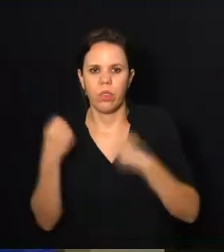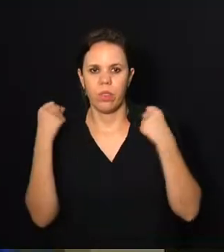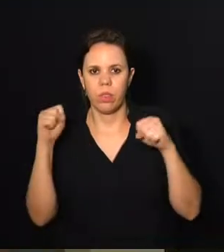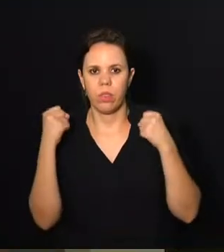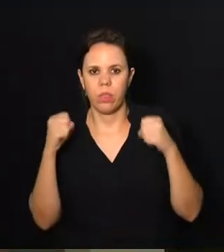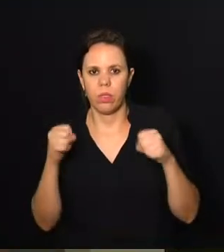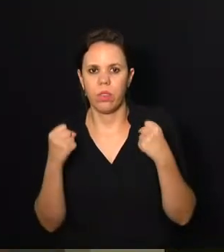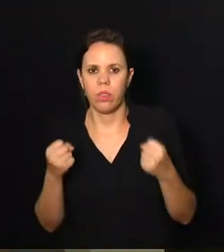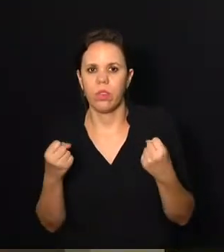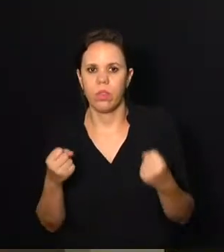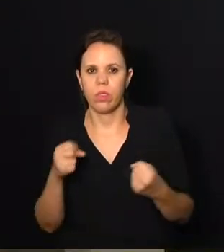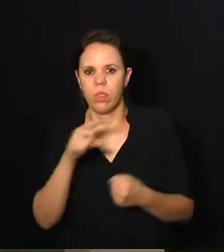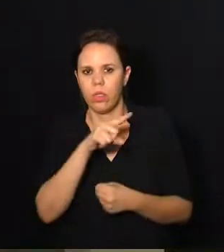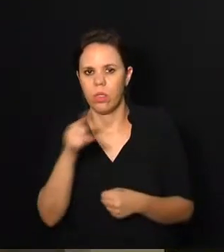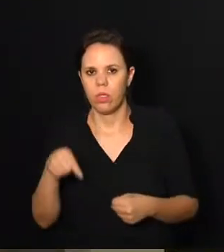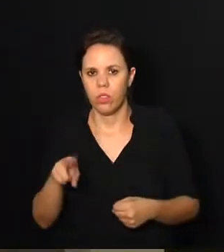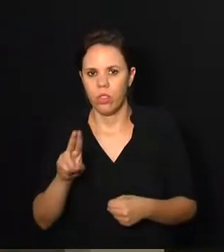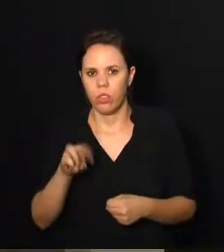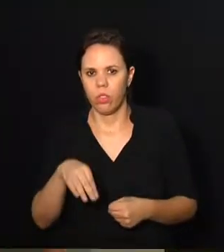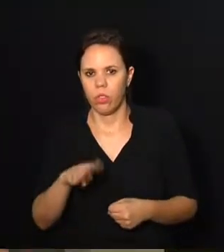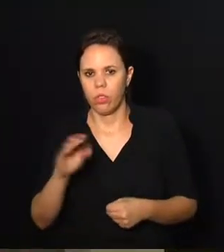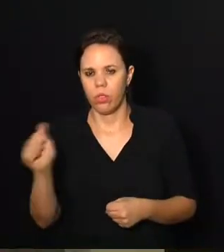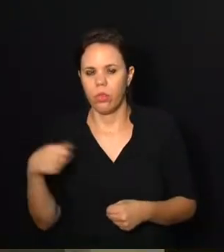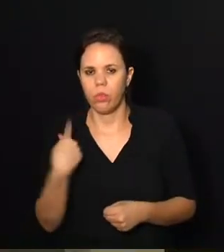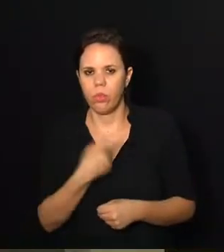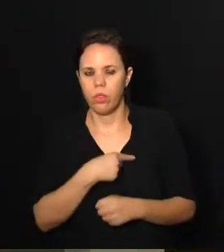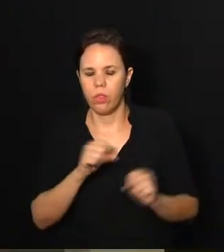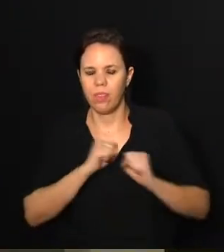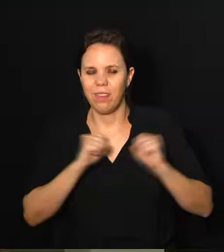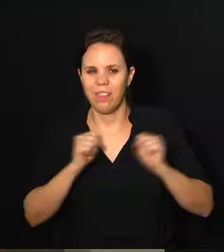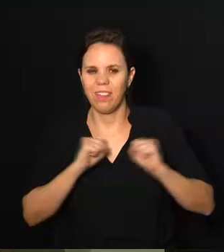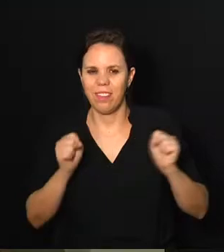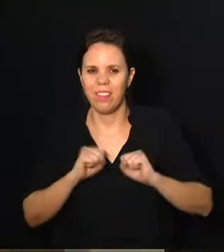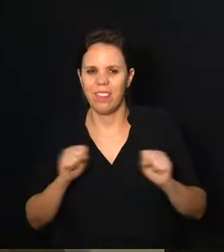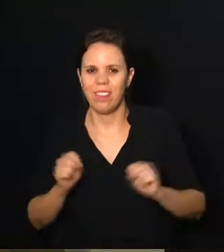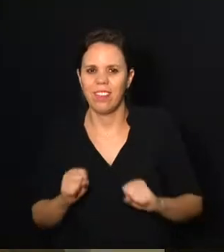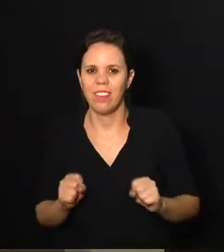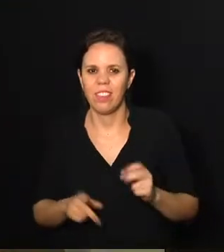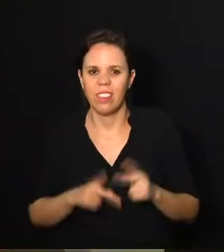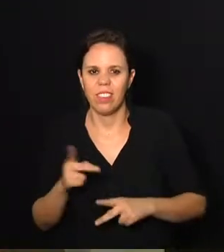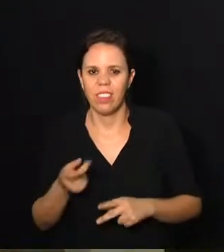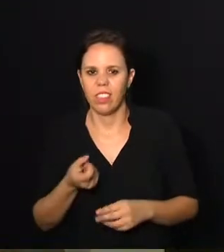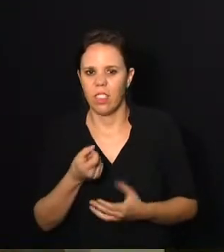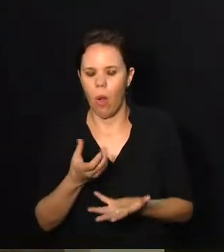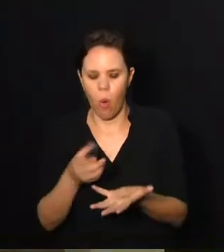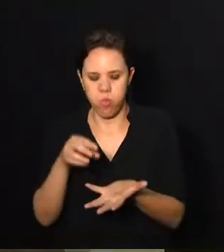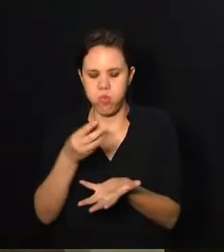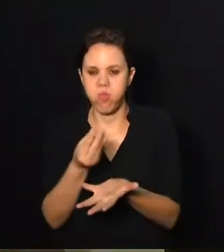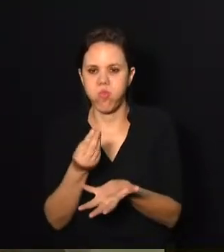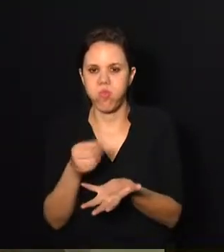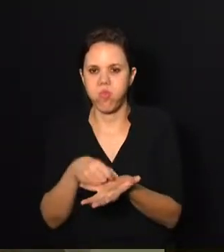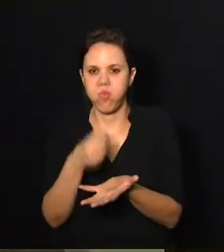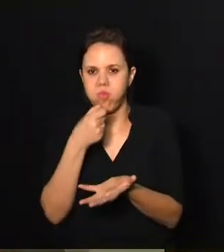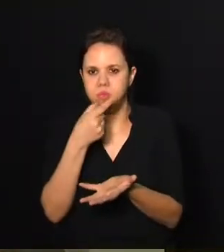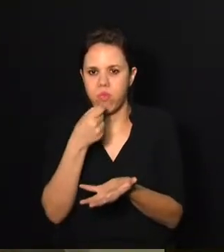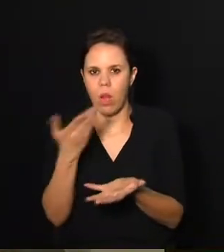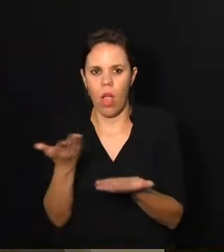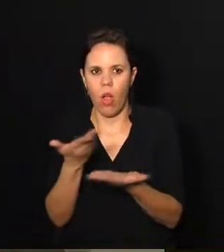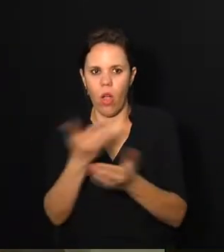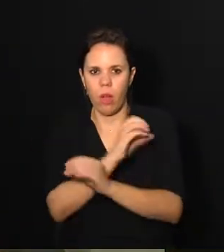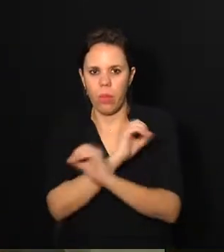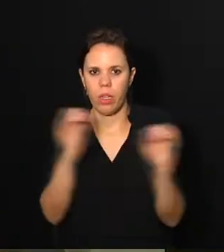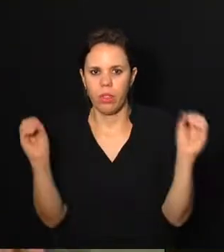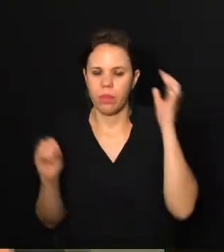tipo zumba, bem puxado, e nós adoramos. Gente que tomava um punhado de remédio lá, hoje não toma